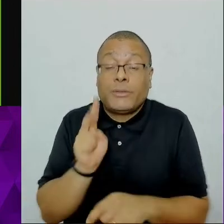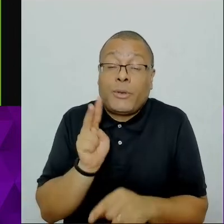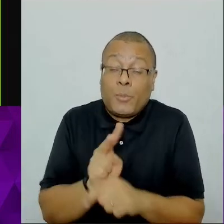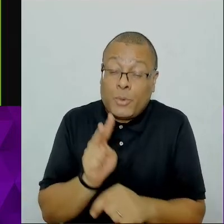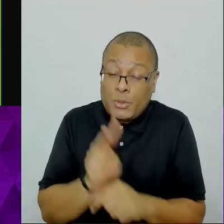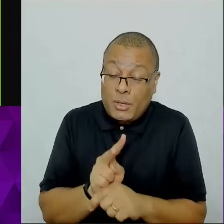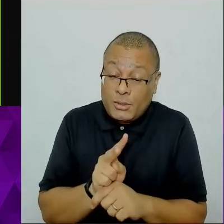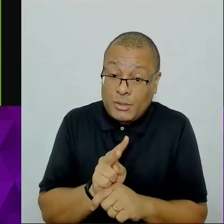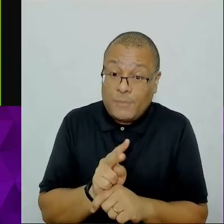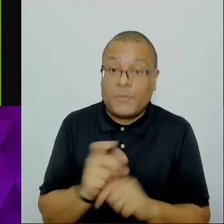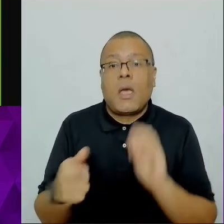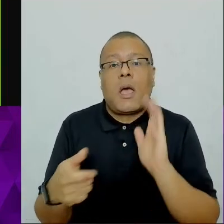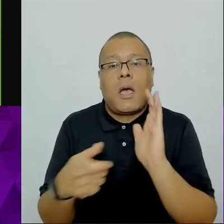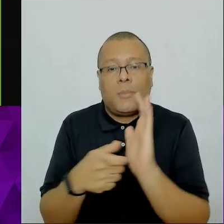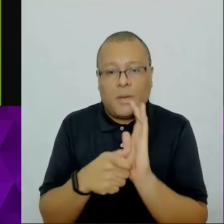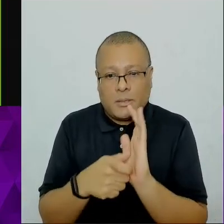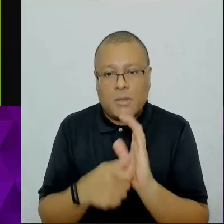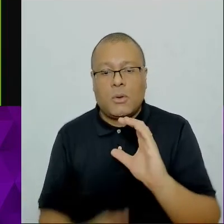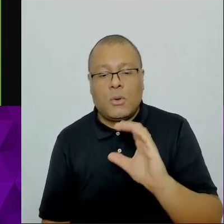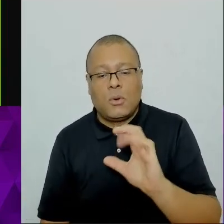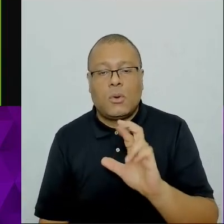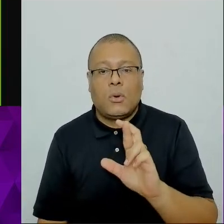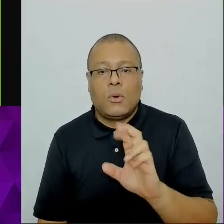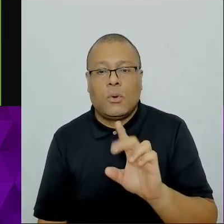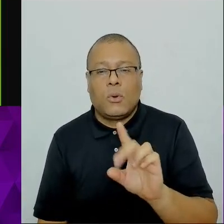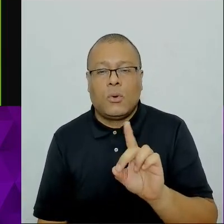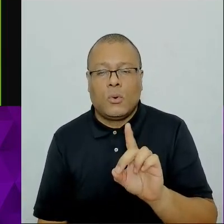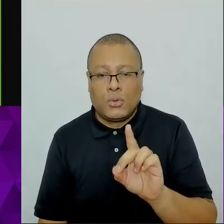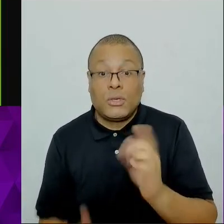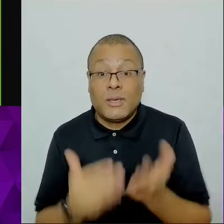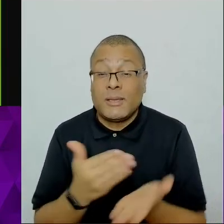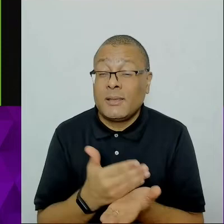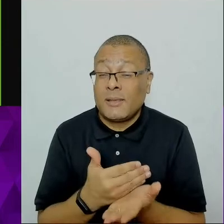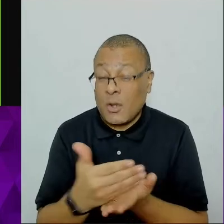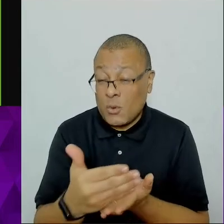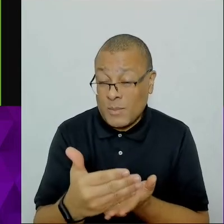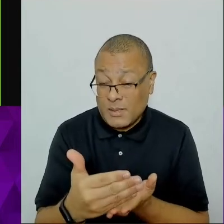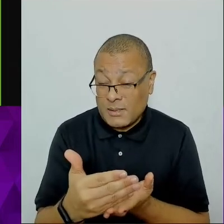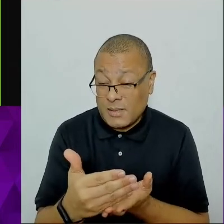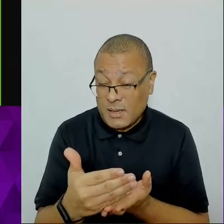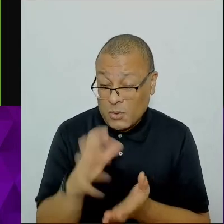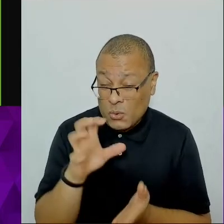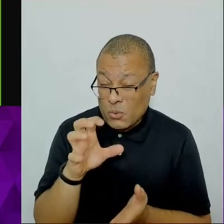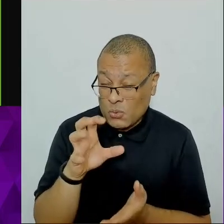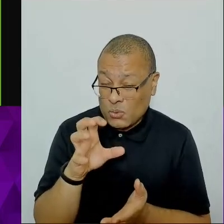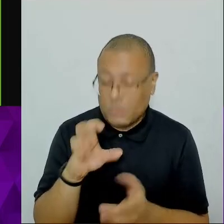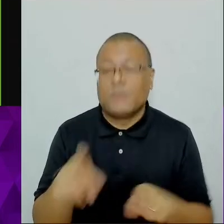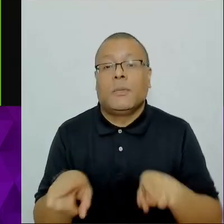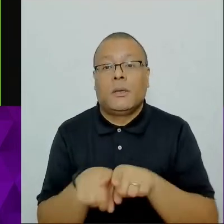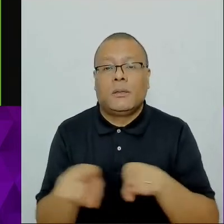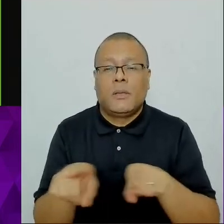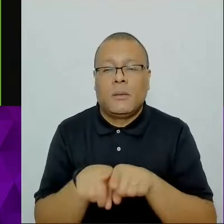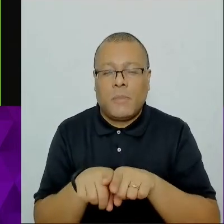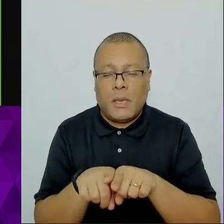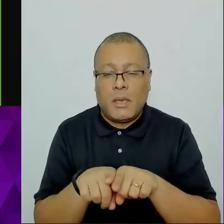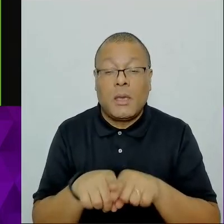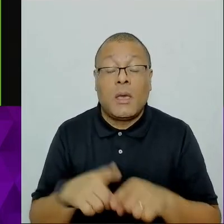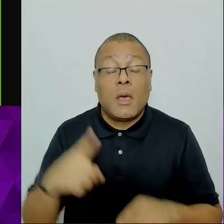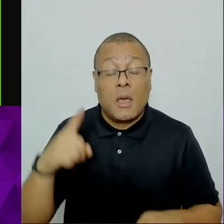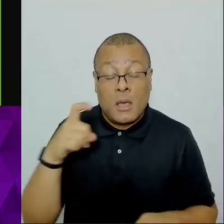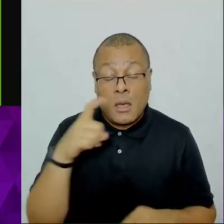em aplicações crudes que estão ali se iniciando, ou também, né, em aplicações um pouco mais